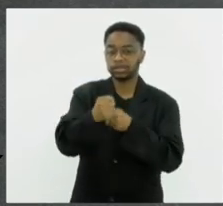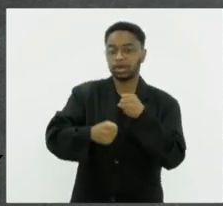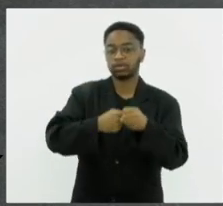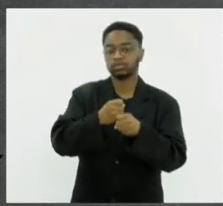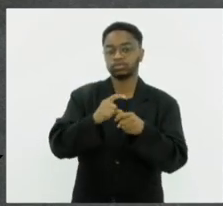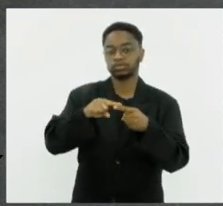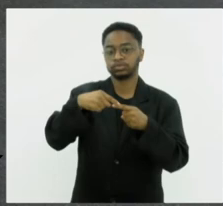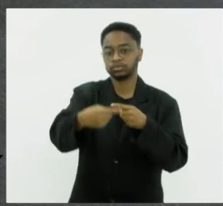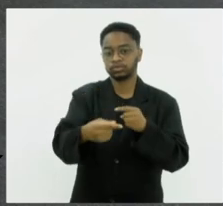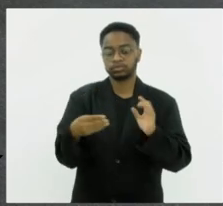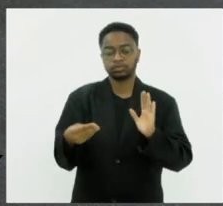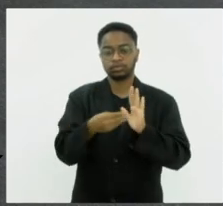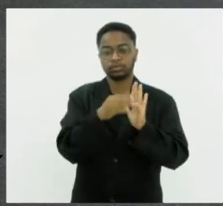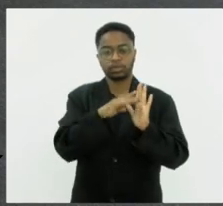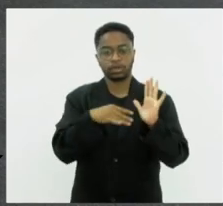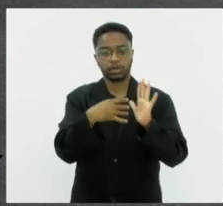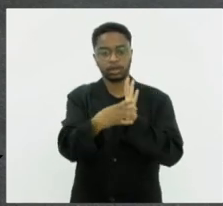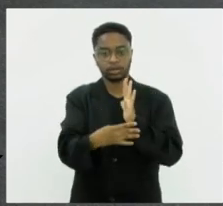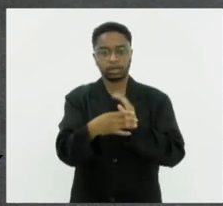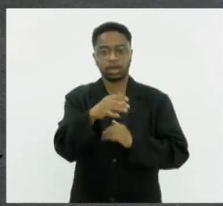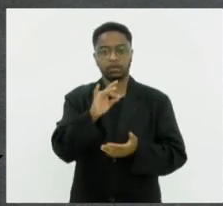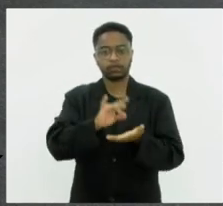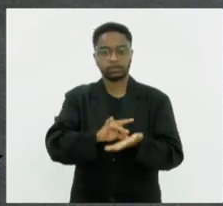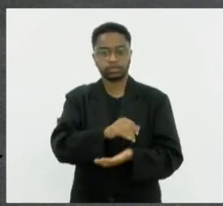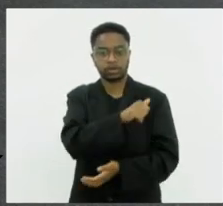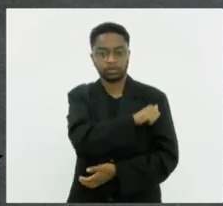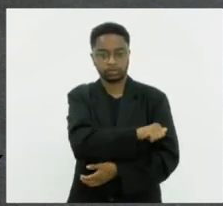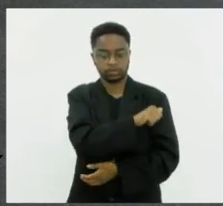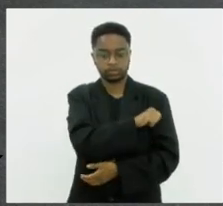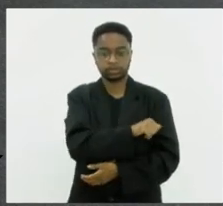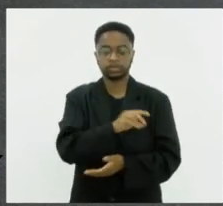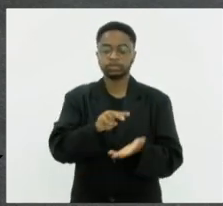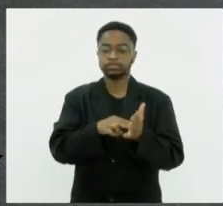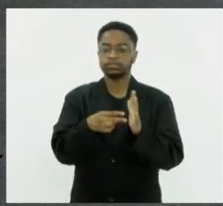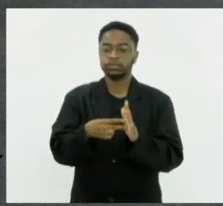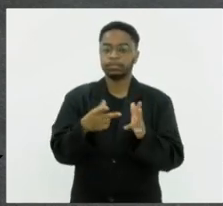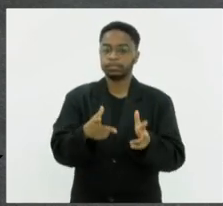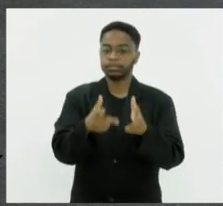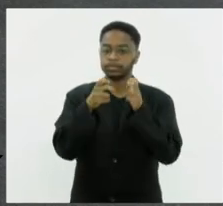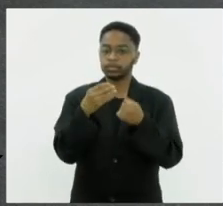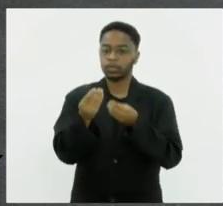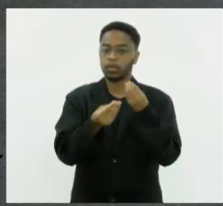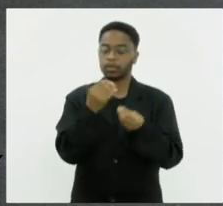no calendário oficial do Estado não só